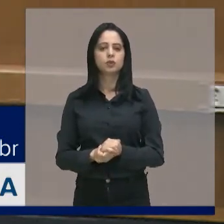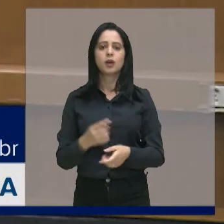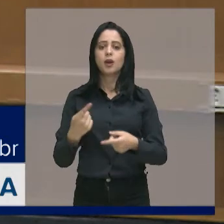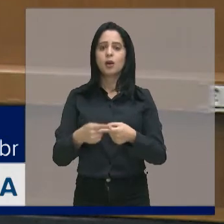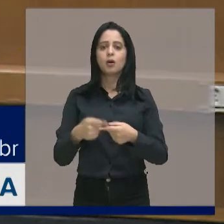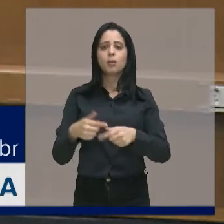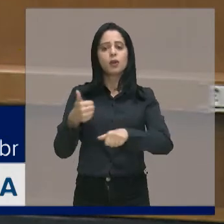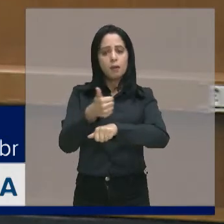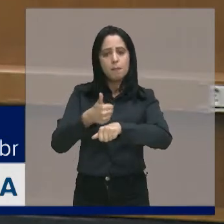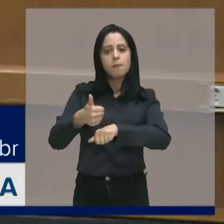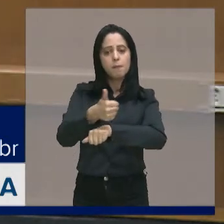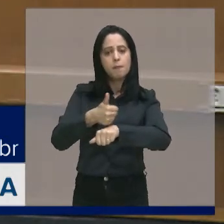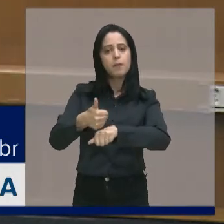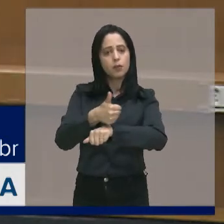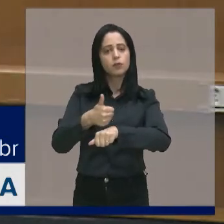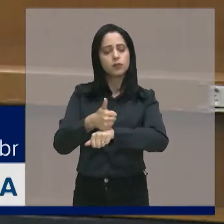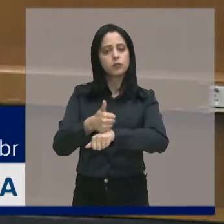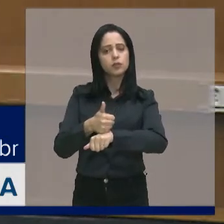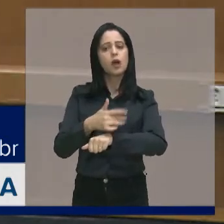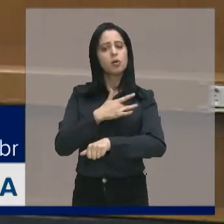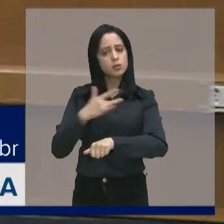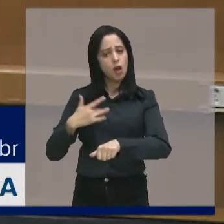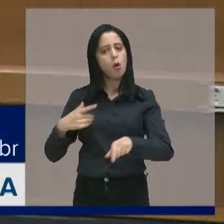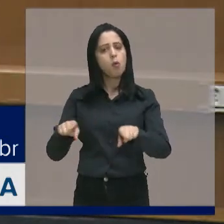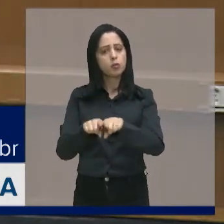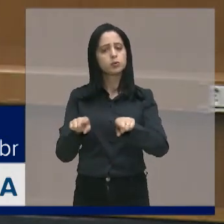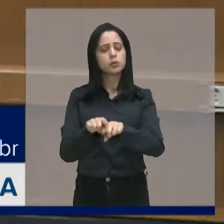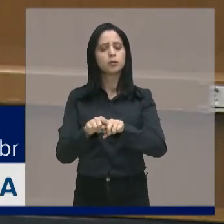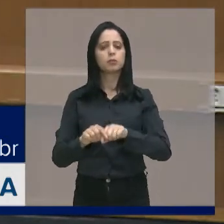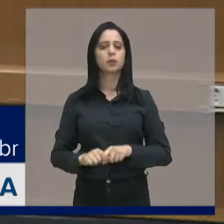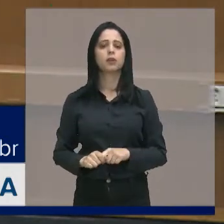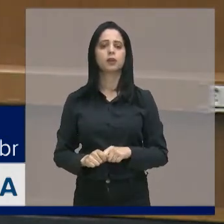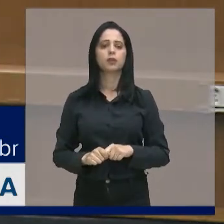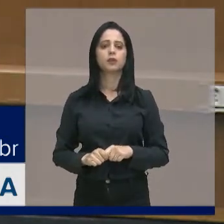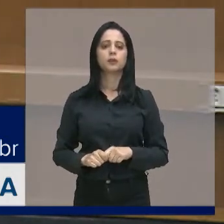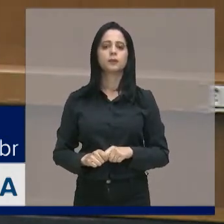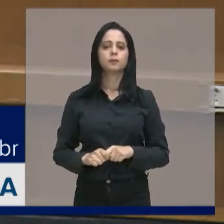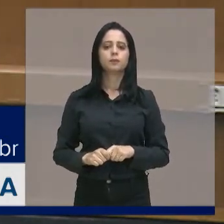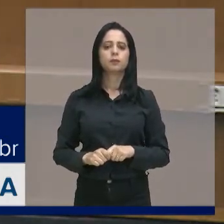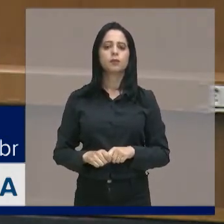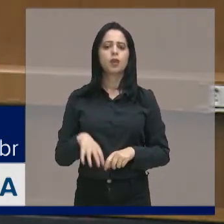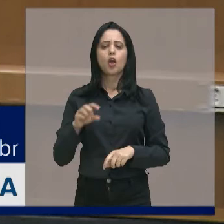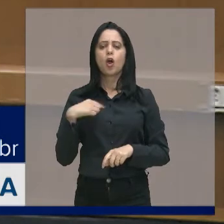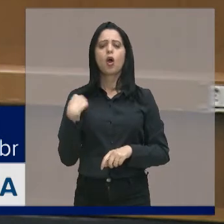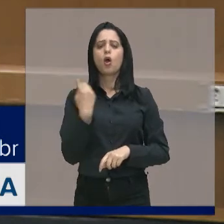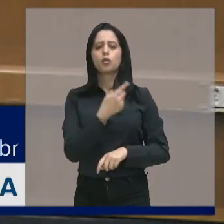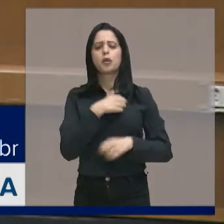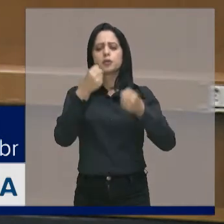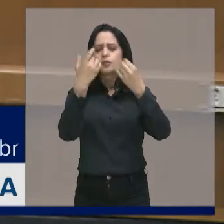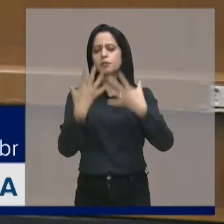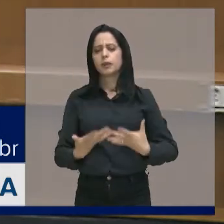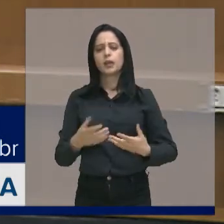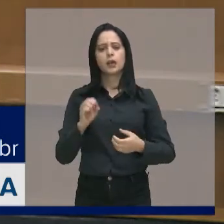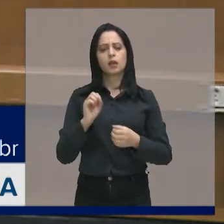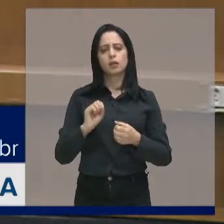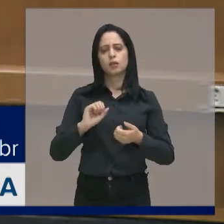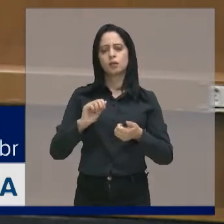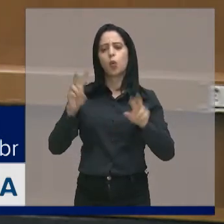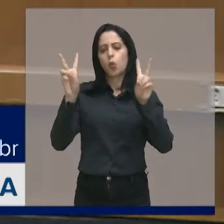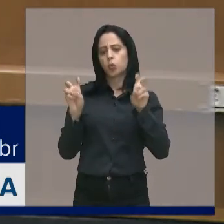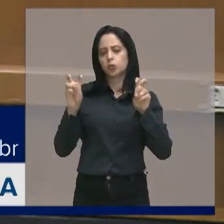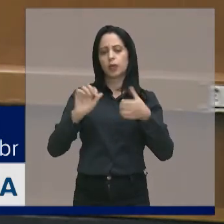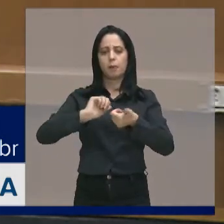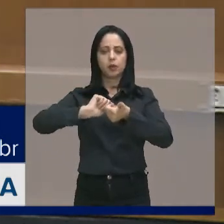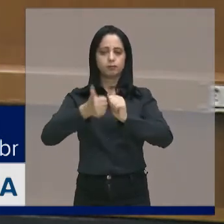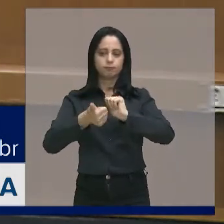saúde. Quando a gente fala de atividade física, É isso que o doutor Elton estava